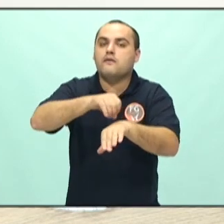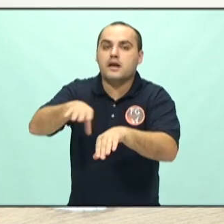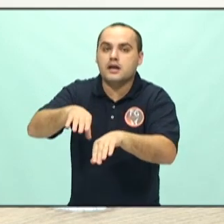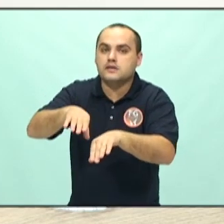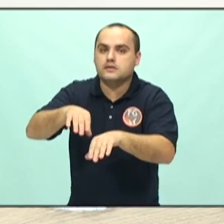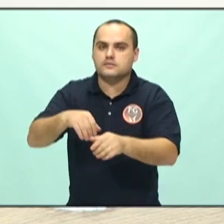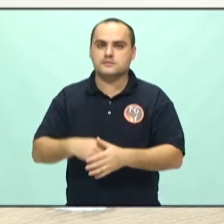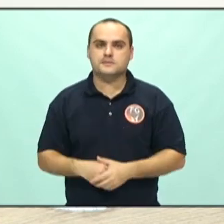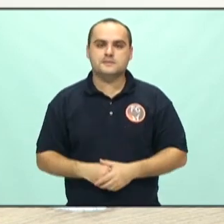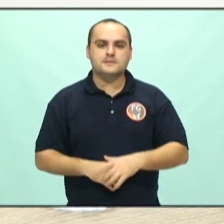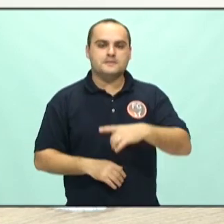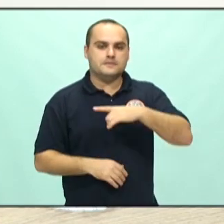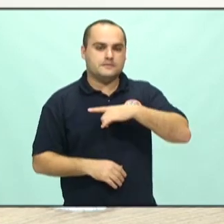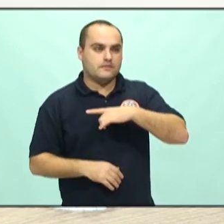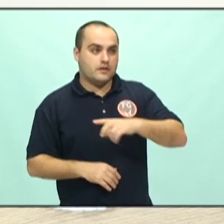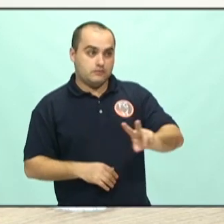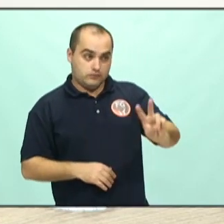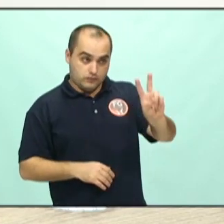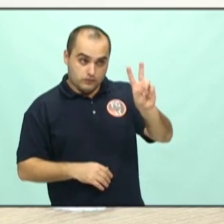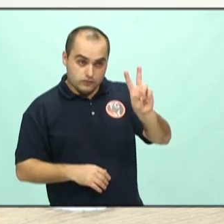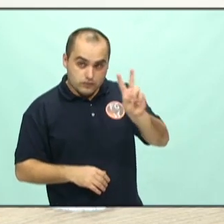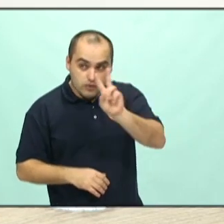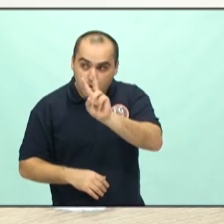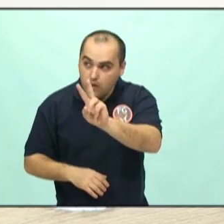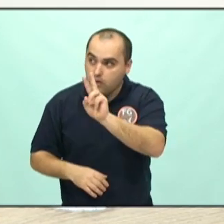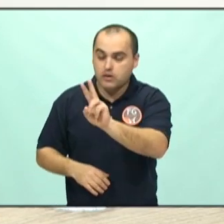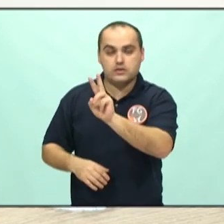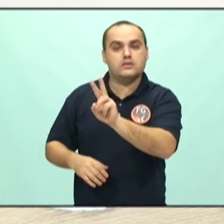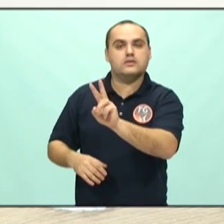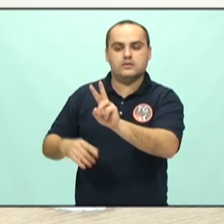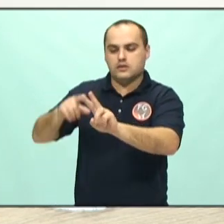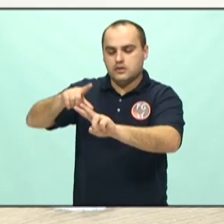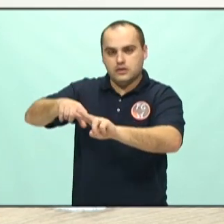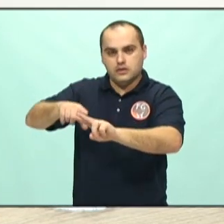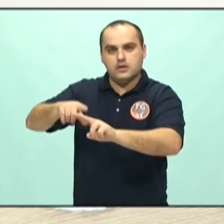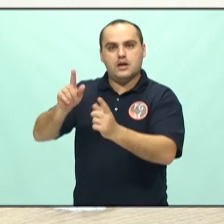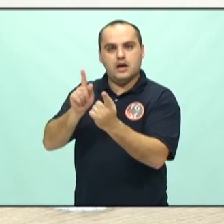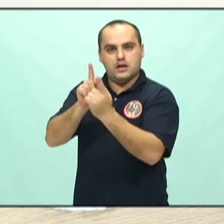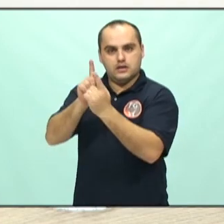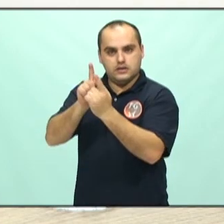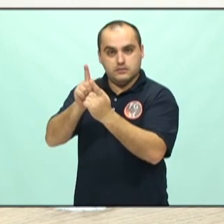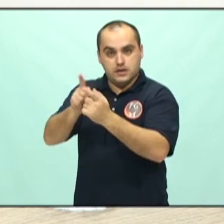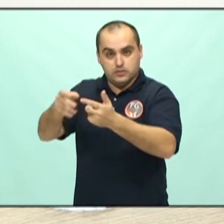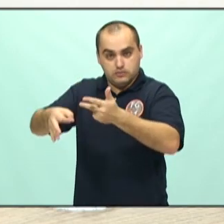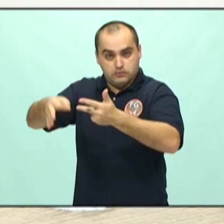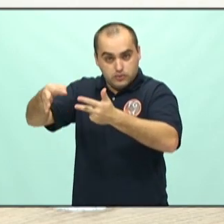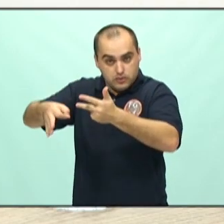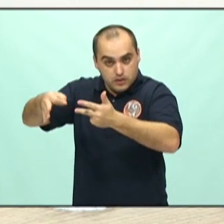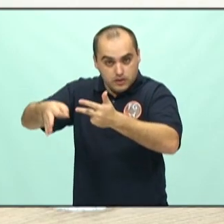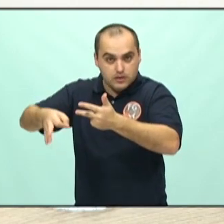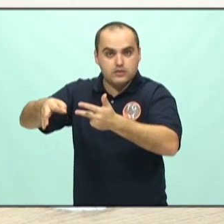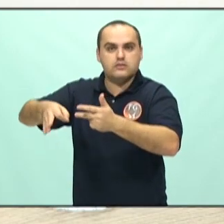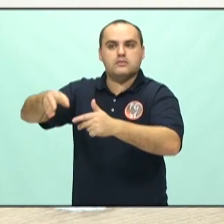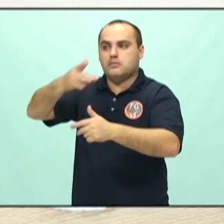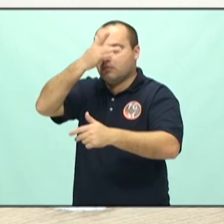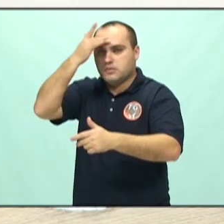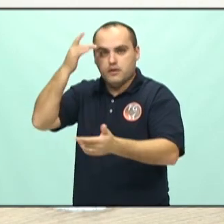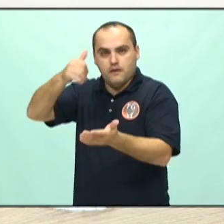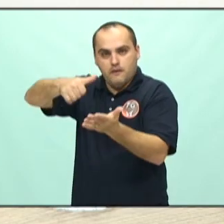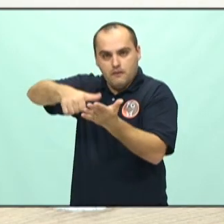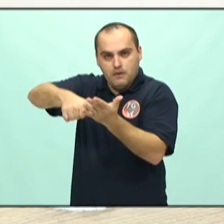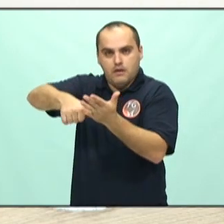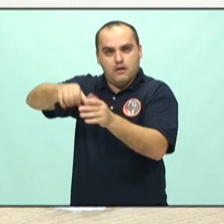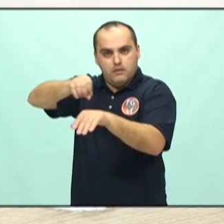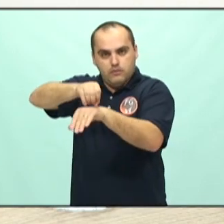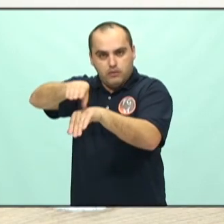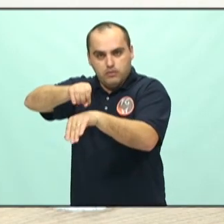2 serviços que são oferecidos aos servidores, né? O atendimento jurídico, que ele é oferecido aos filiados, e ele é